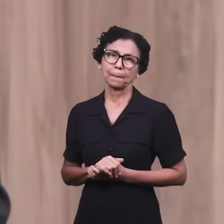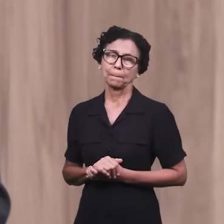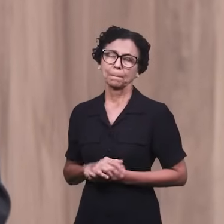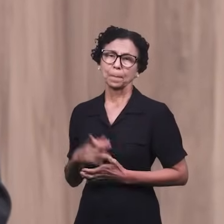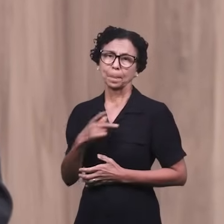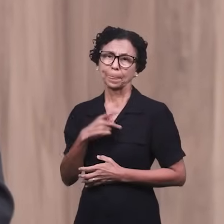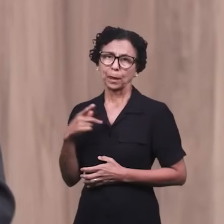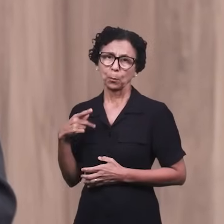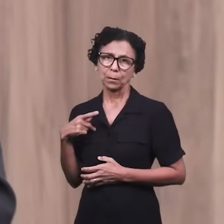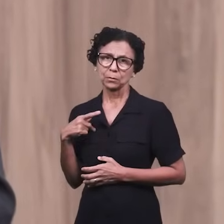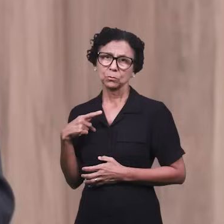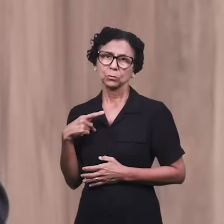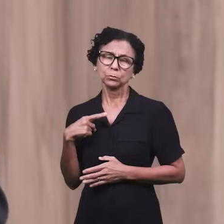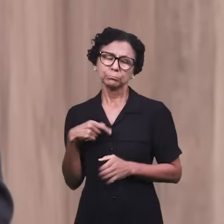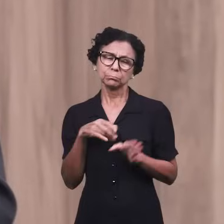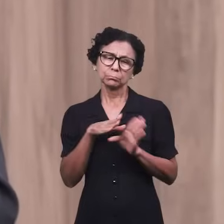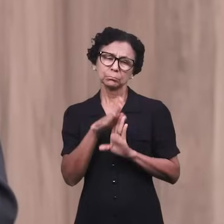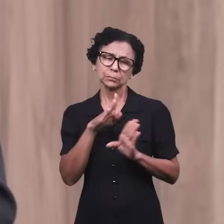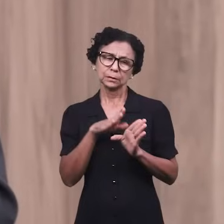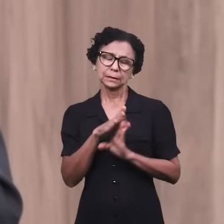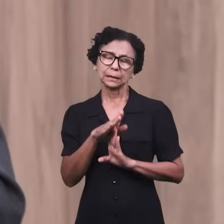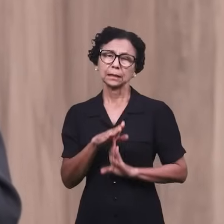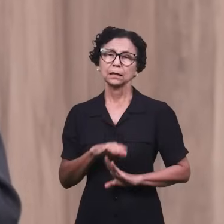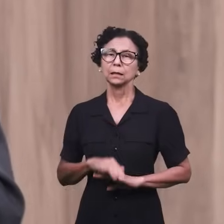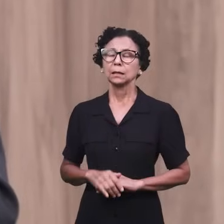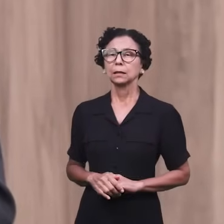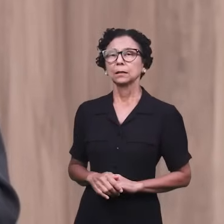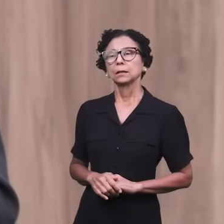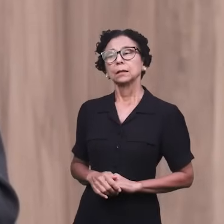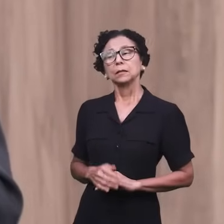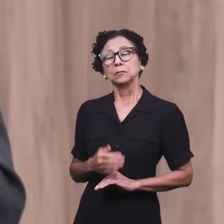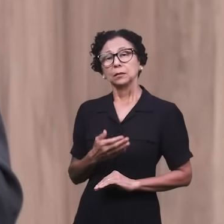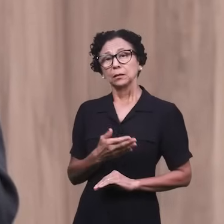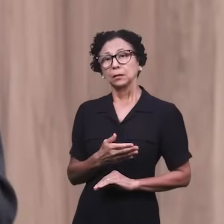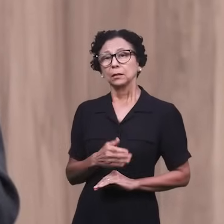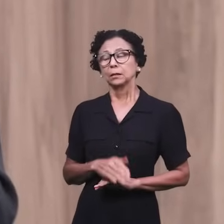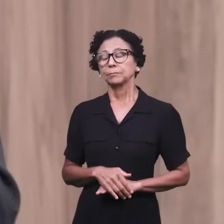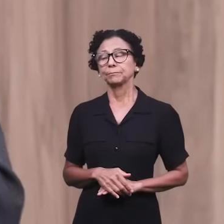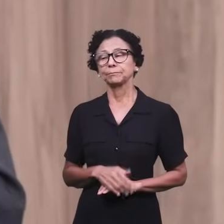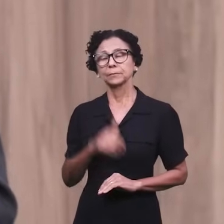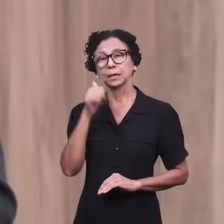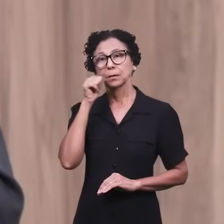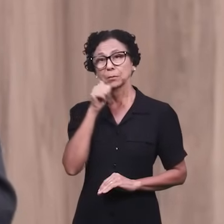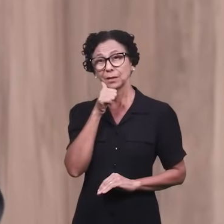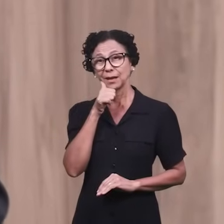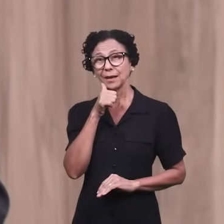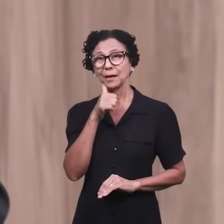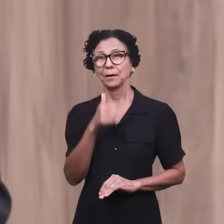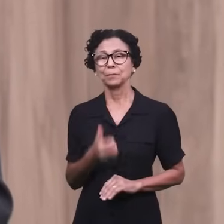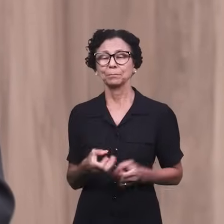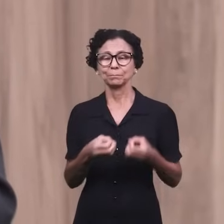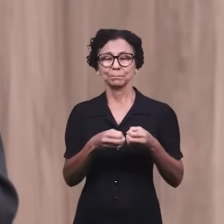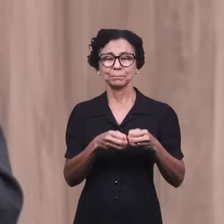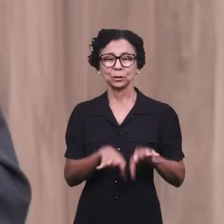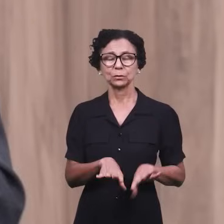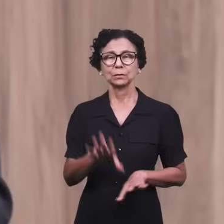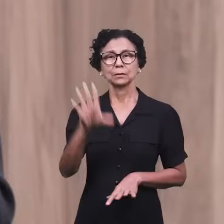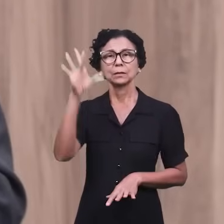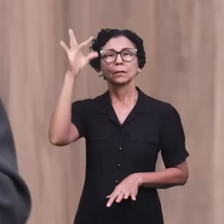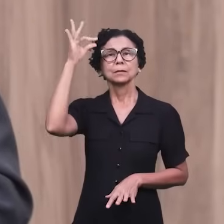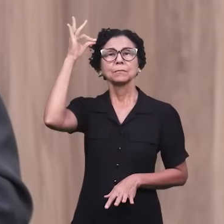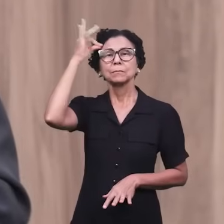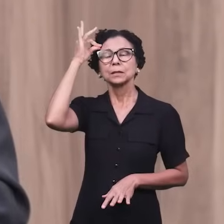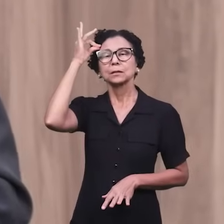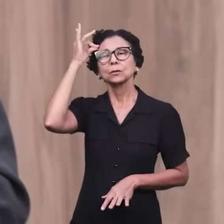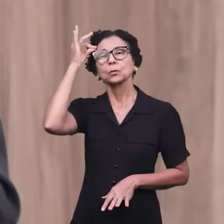pastor. Essa atitude está lhe trazendo grande prejuízo espiritual. Ela